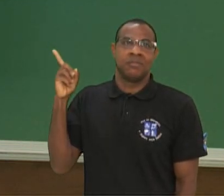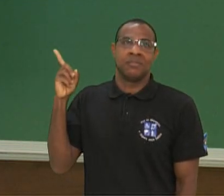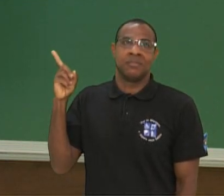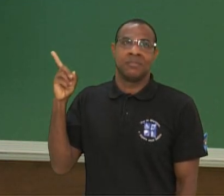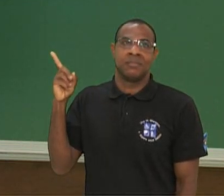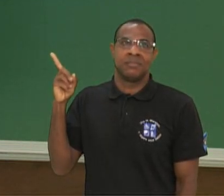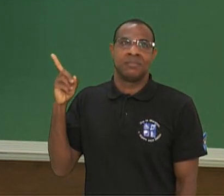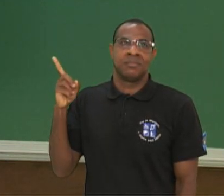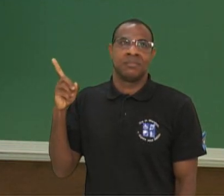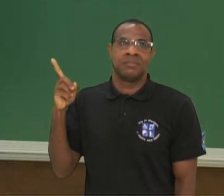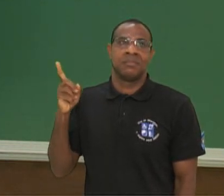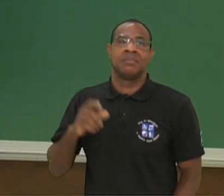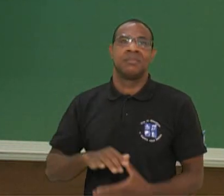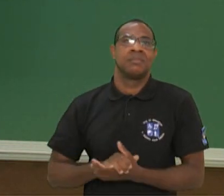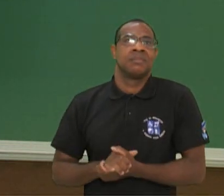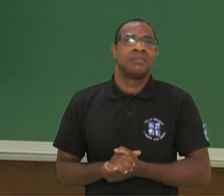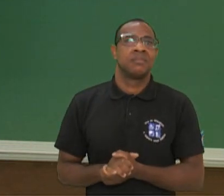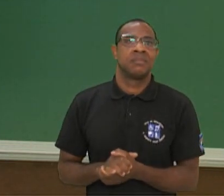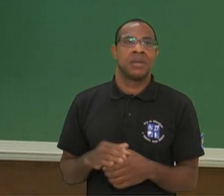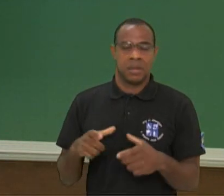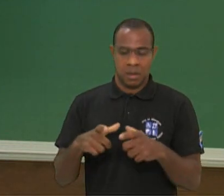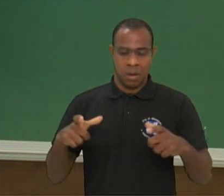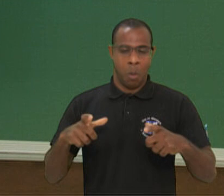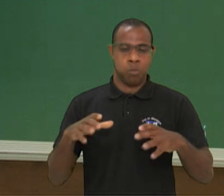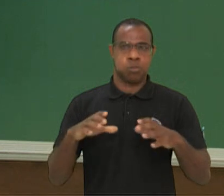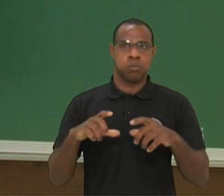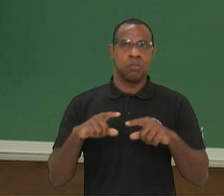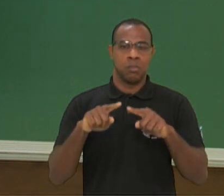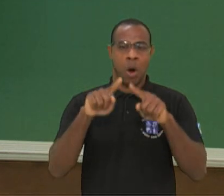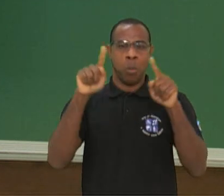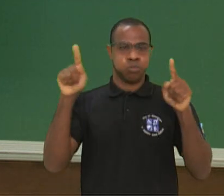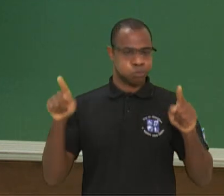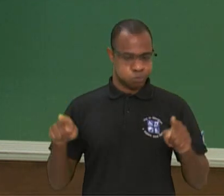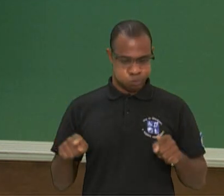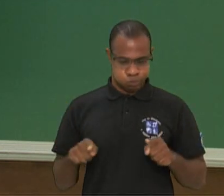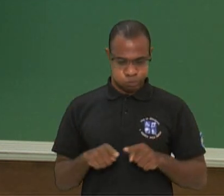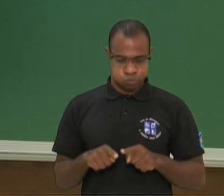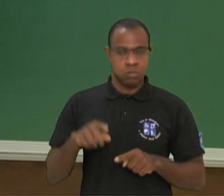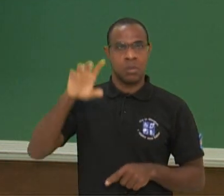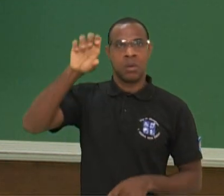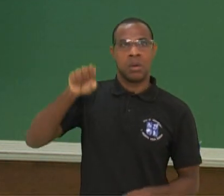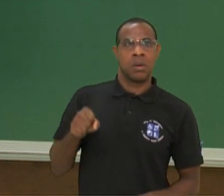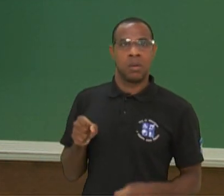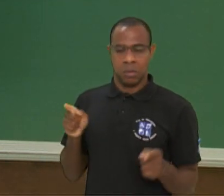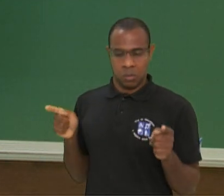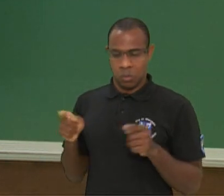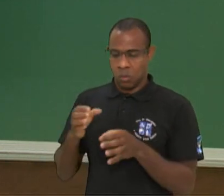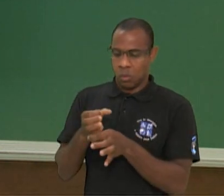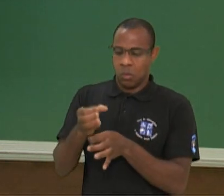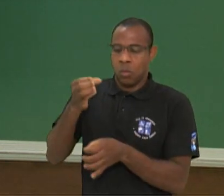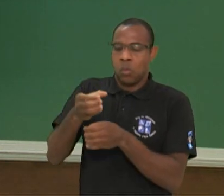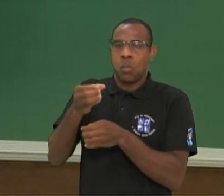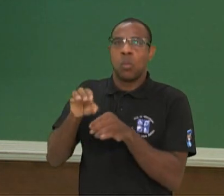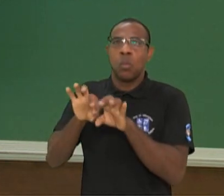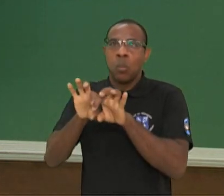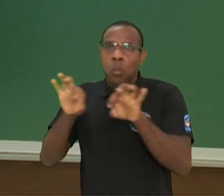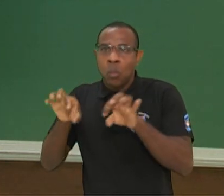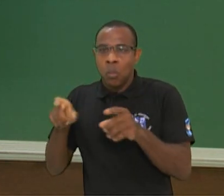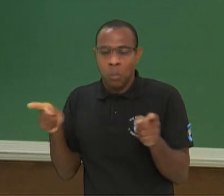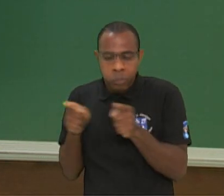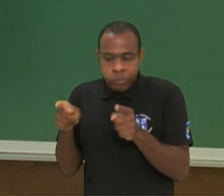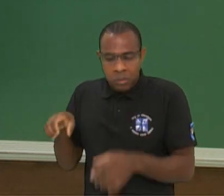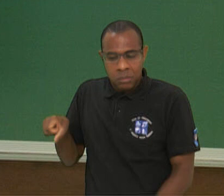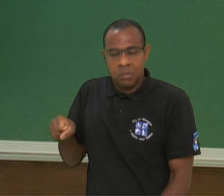na superfície onde você rebate na bola, né, com um cabo um pouco mais curto. Então, seria a